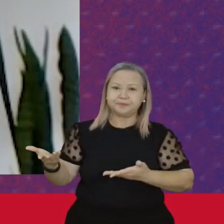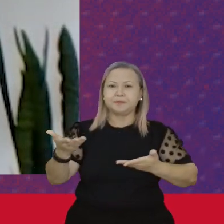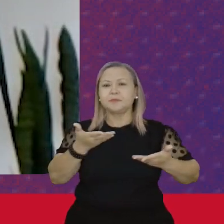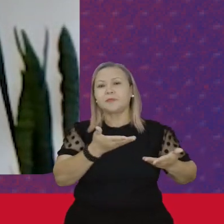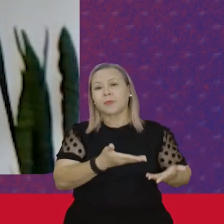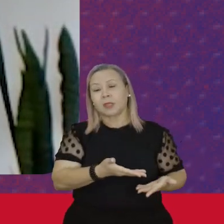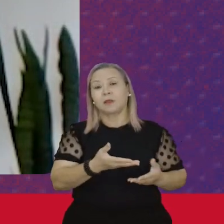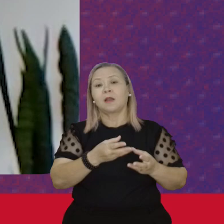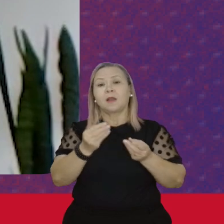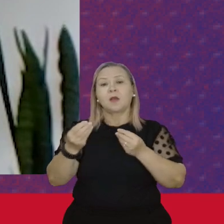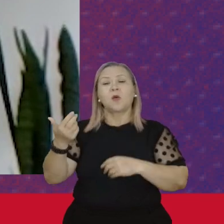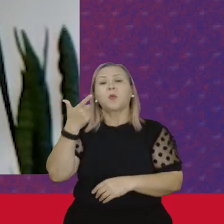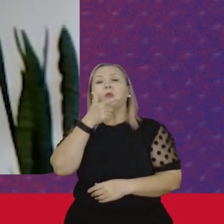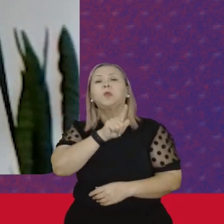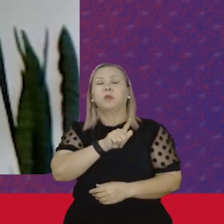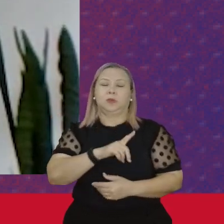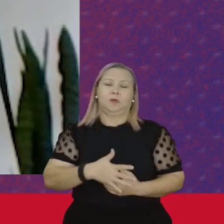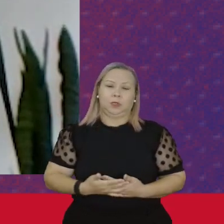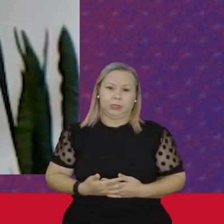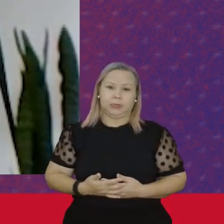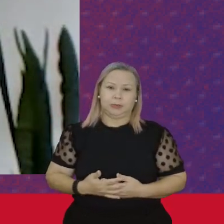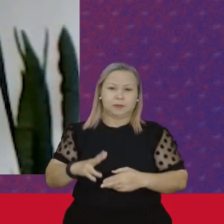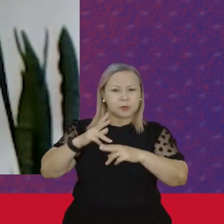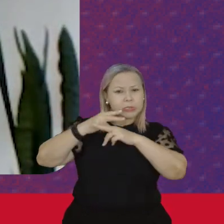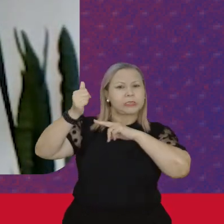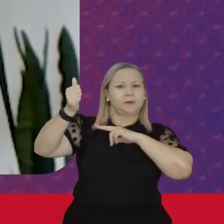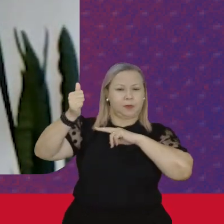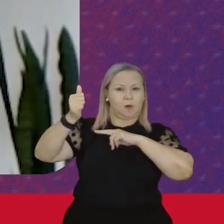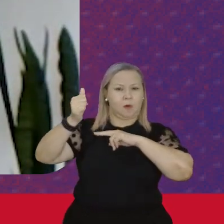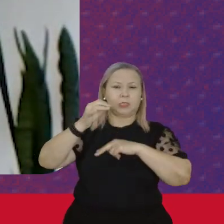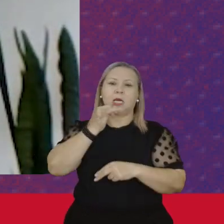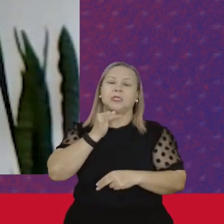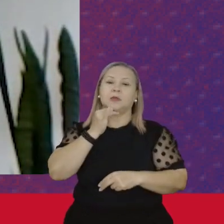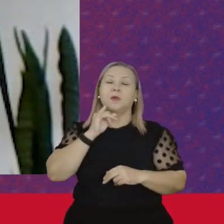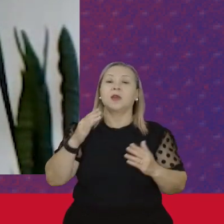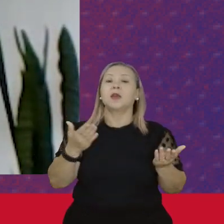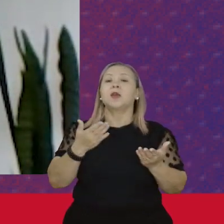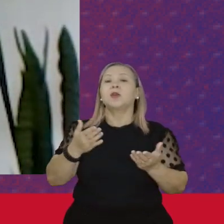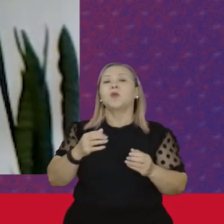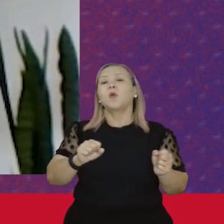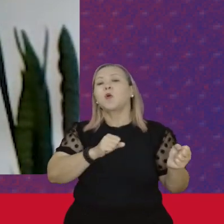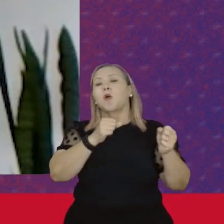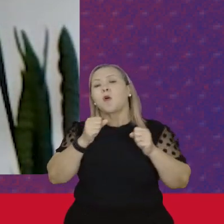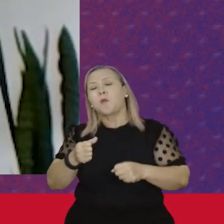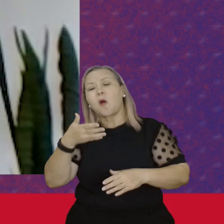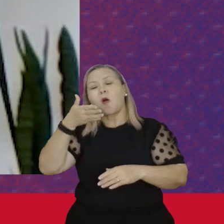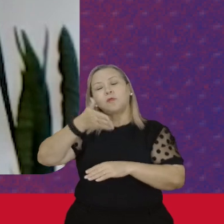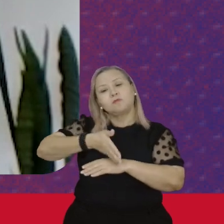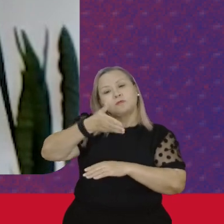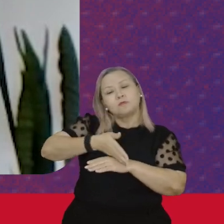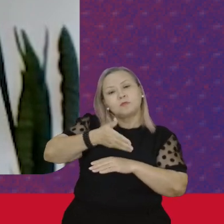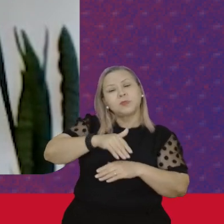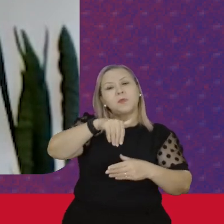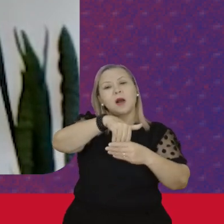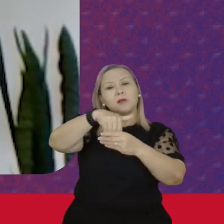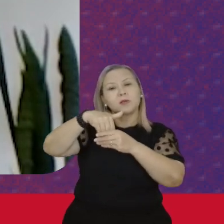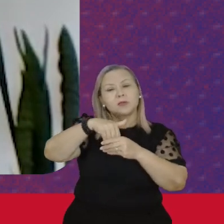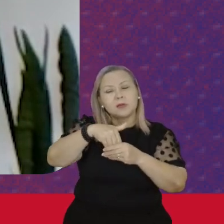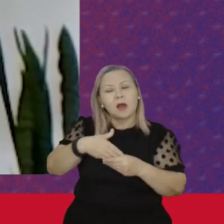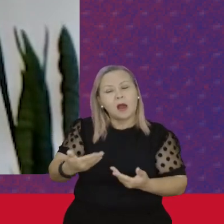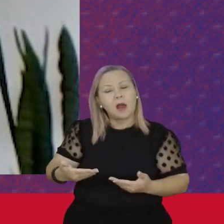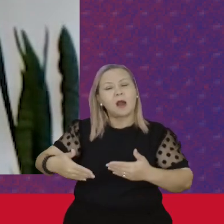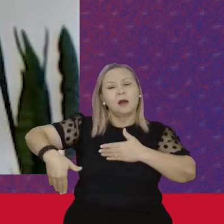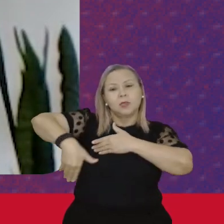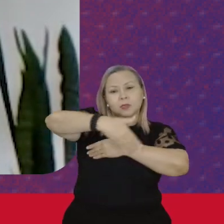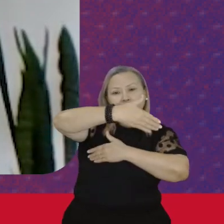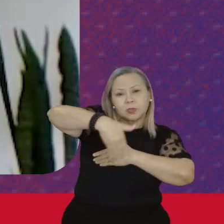trouxeram muitas conquistas, a exemplo, né, desse que hoje a gente pode participar das decisões políticas, que as mulheres podem ir às